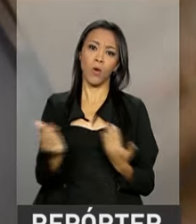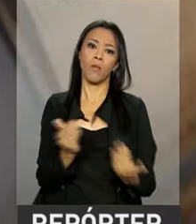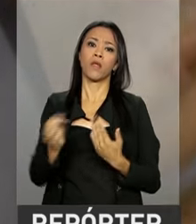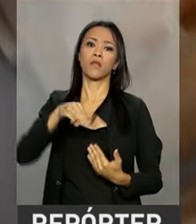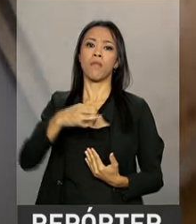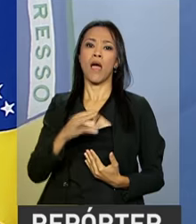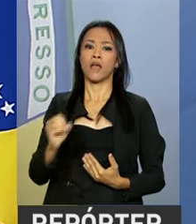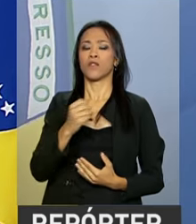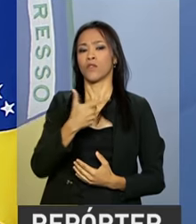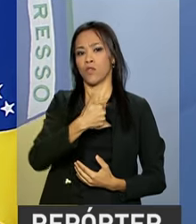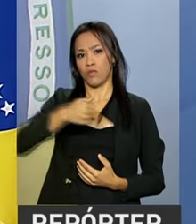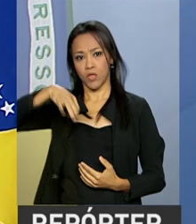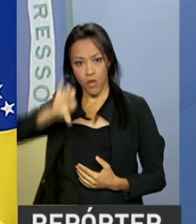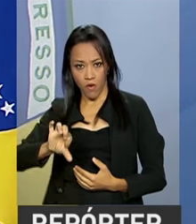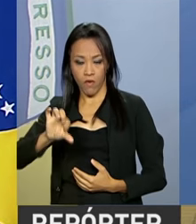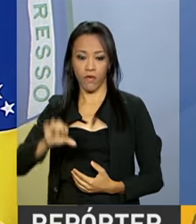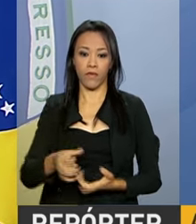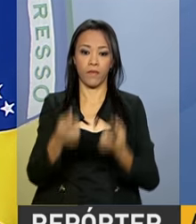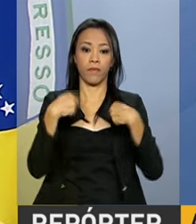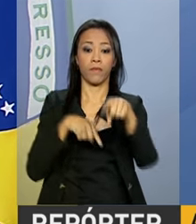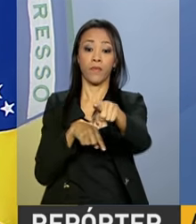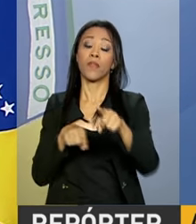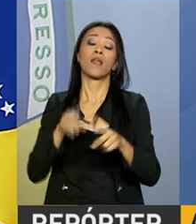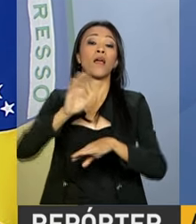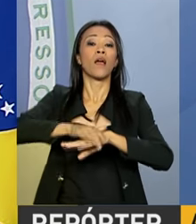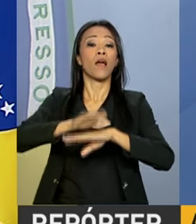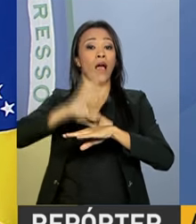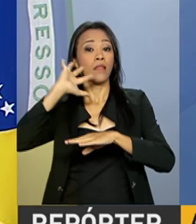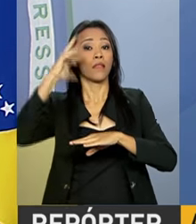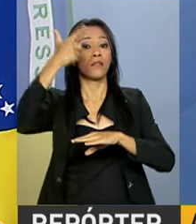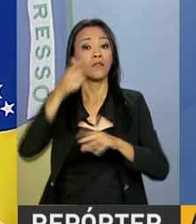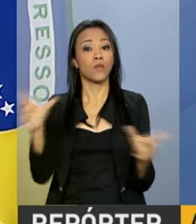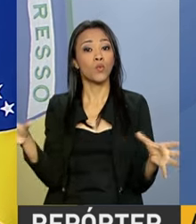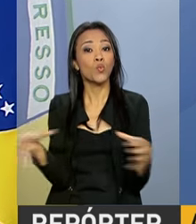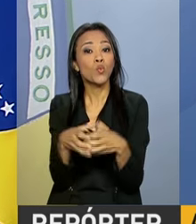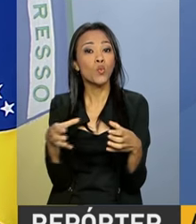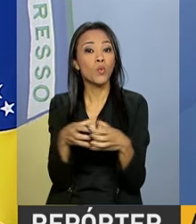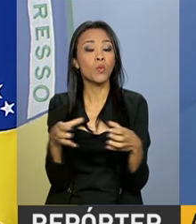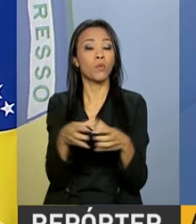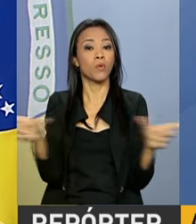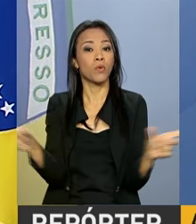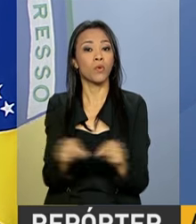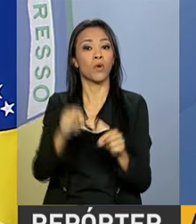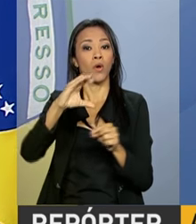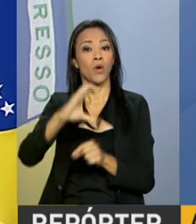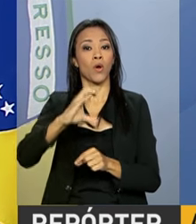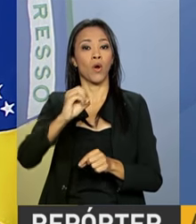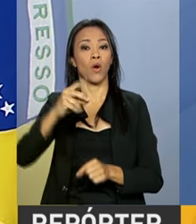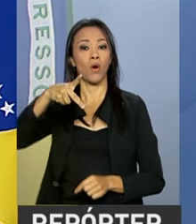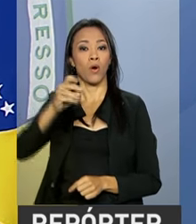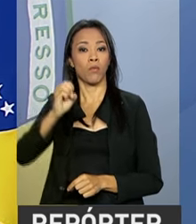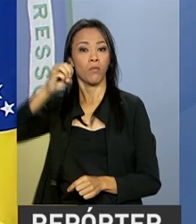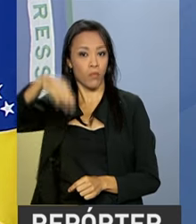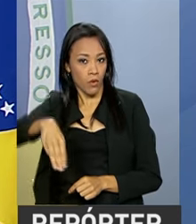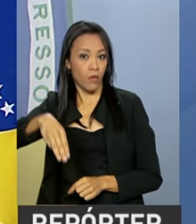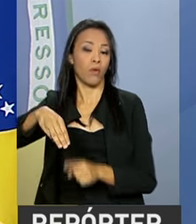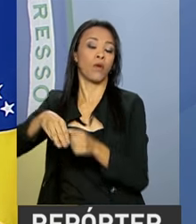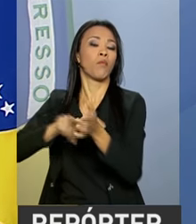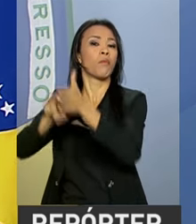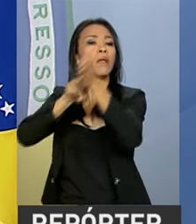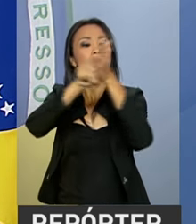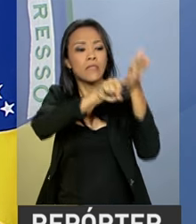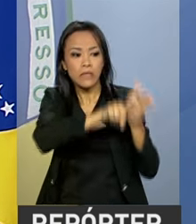2009 a decisão do copom foi justificada com base no solo dos indicadores recentes com da economia